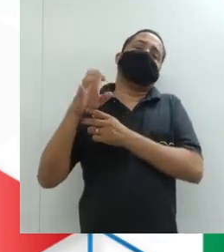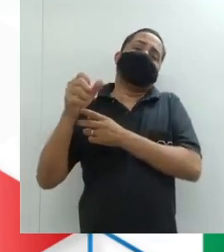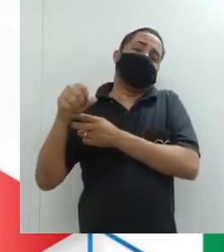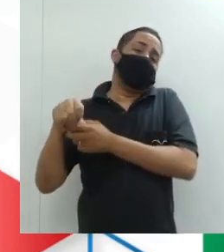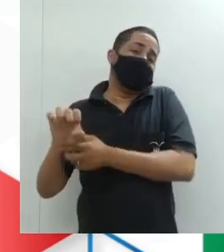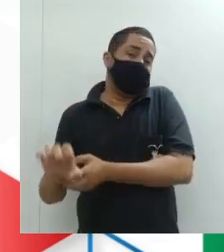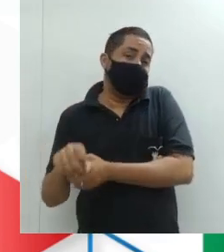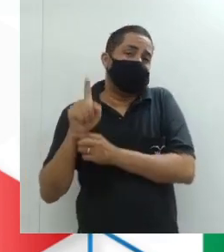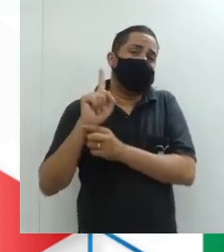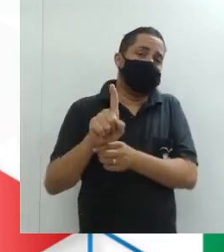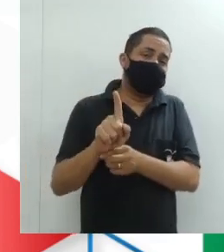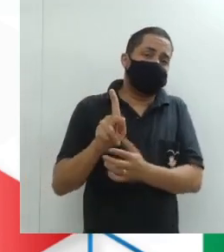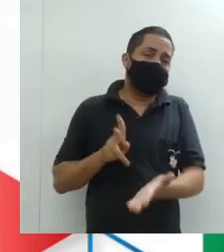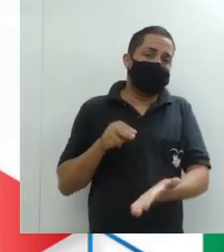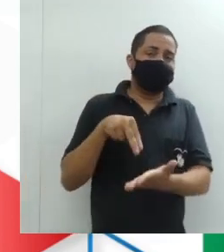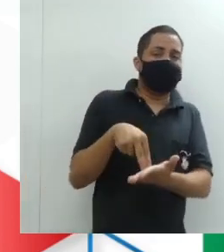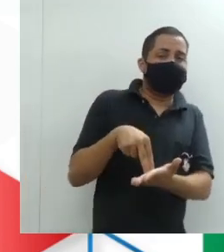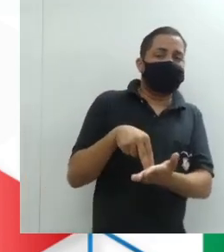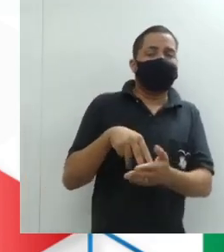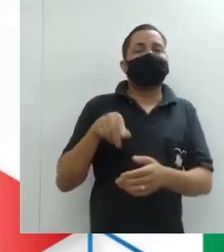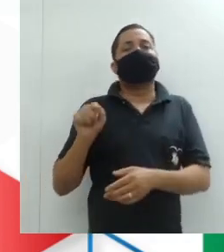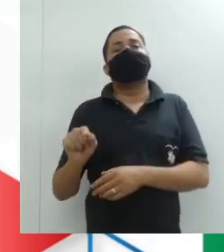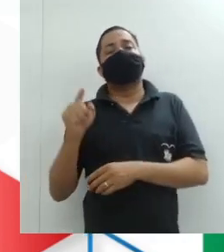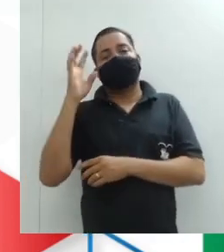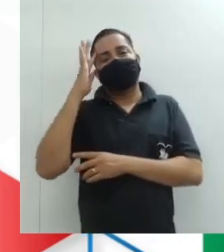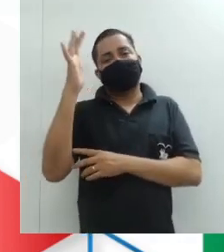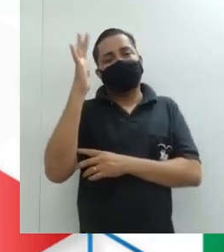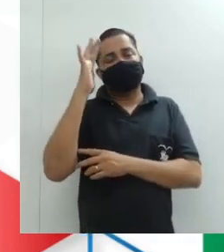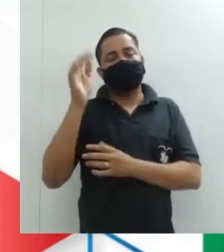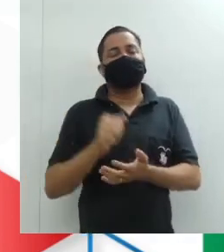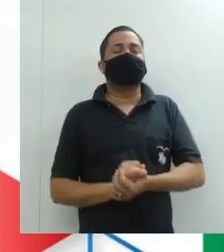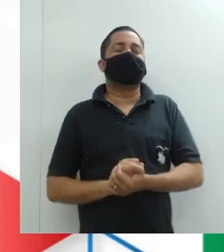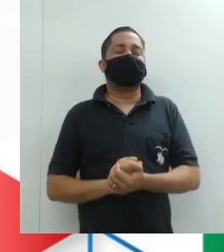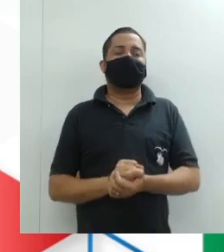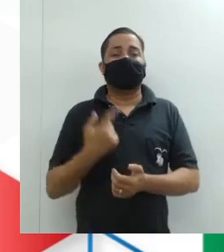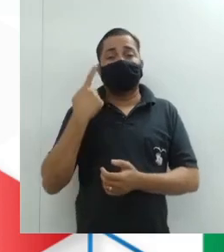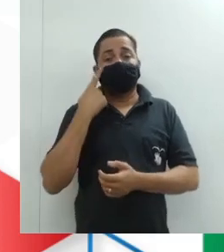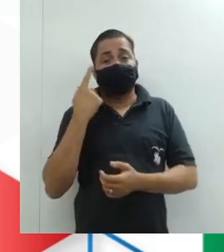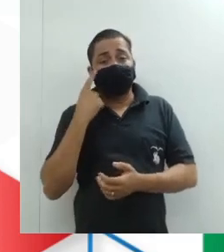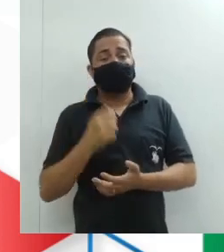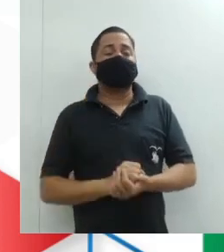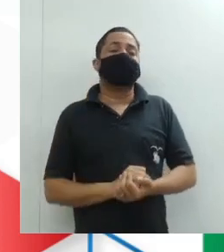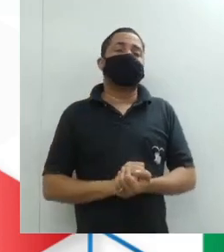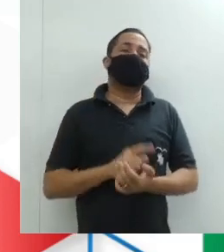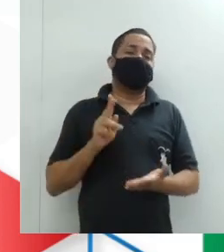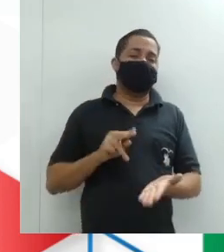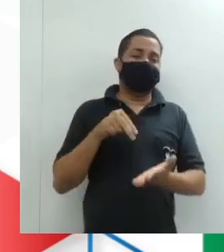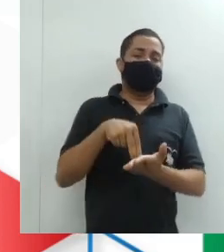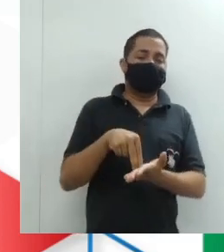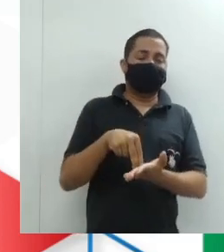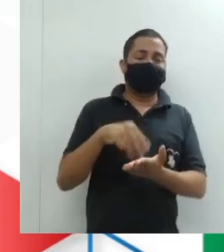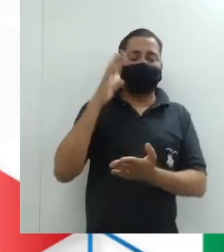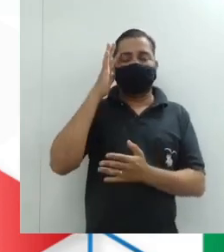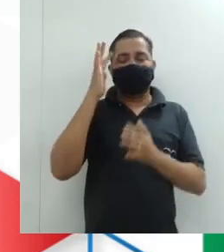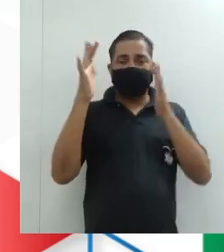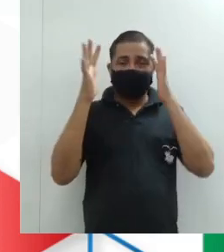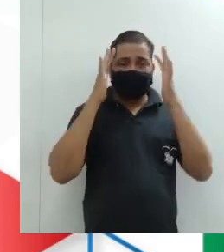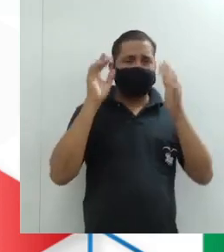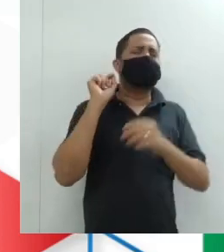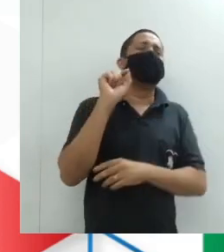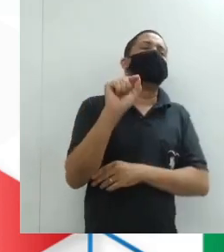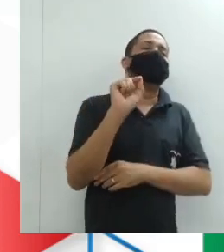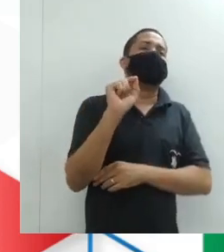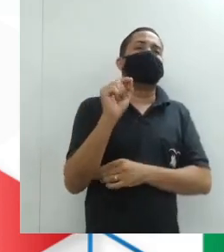o que é atitude e o que é uma reflexão filosófica. Vejam só, a atitude filosófica é o